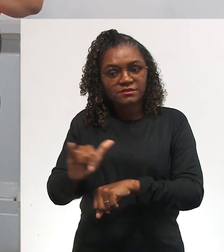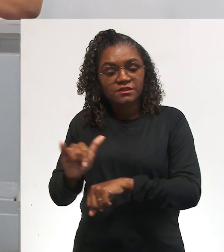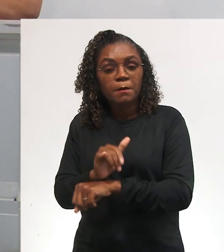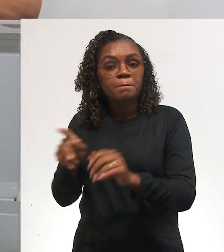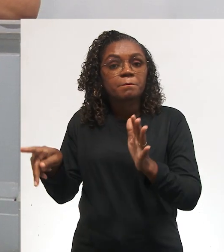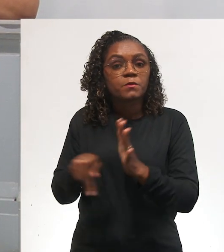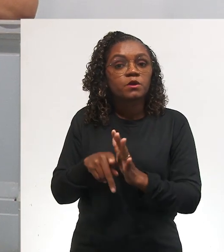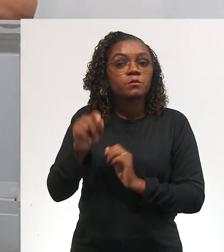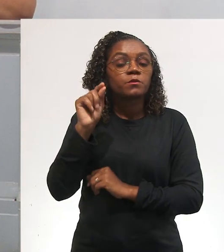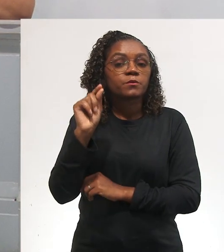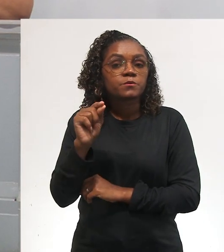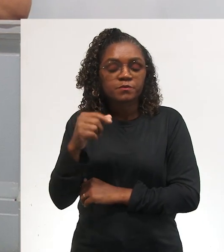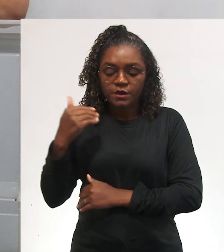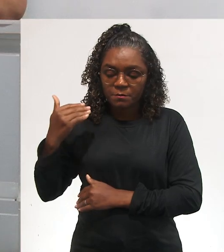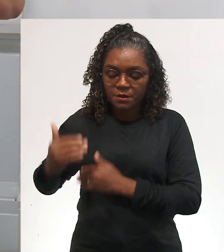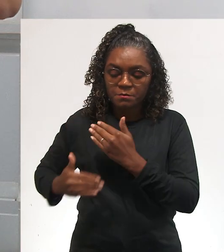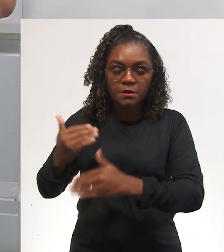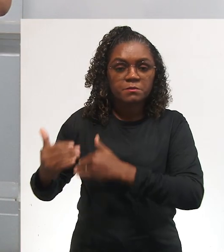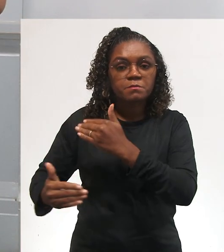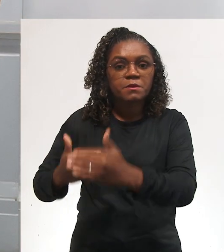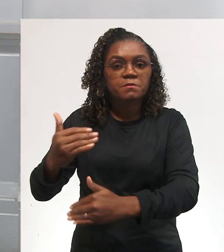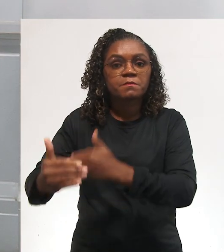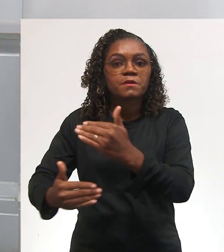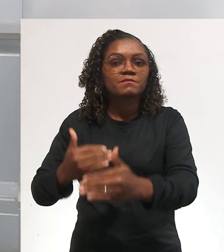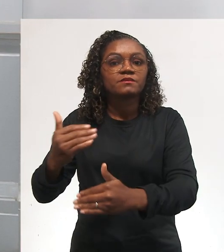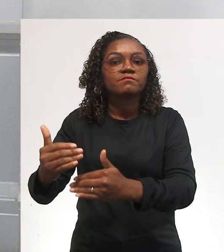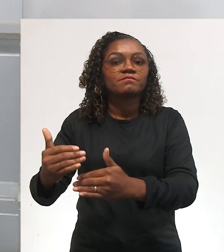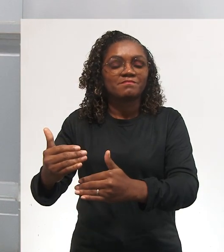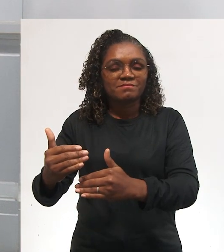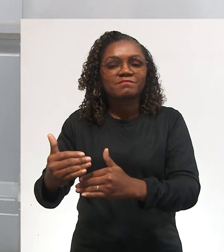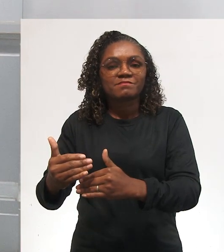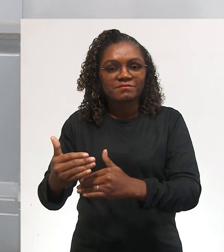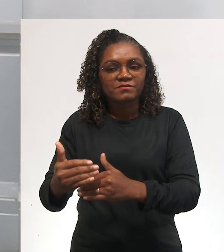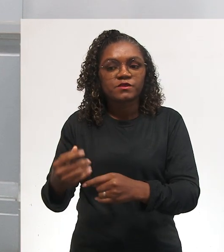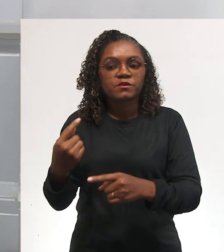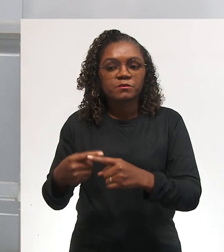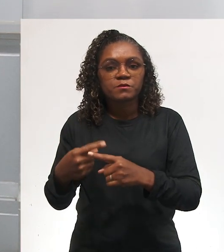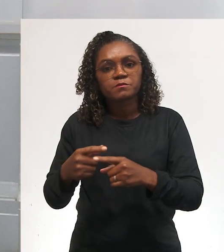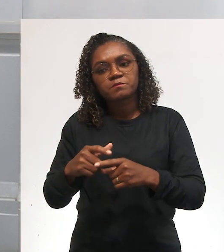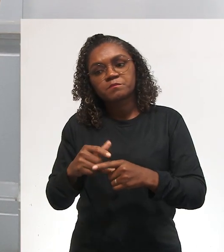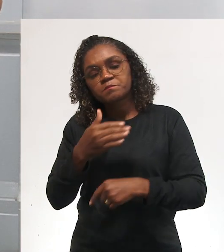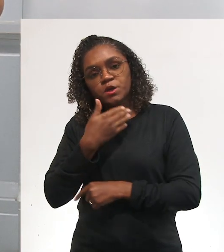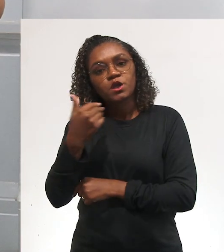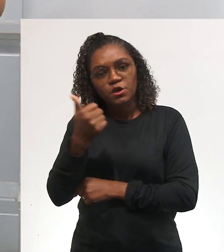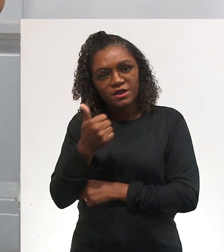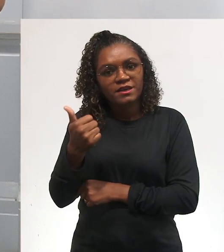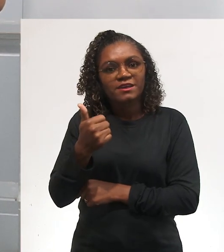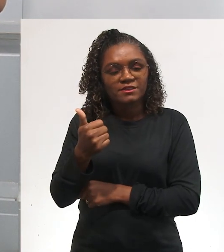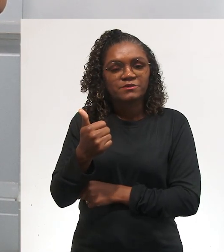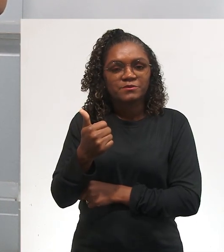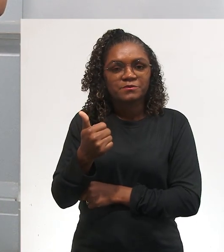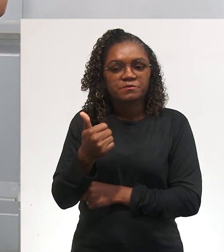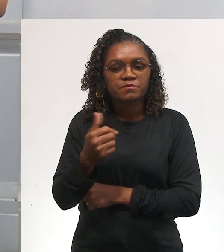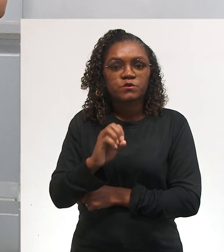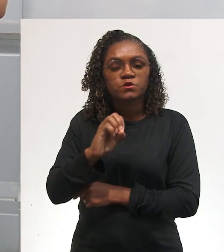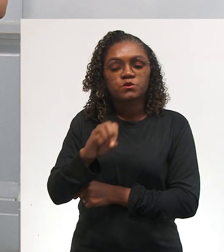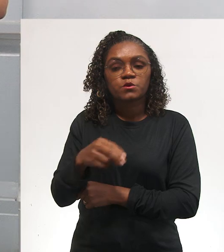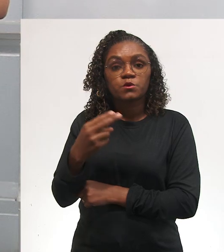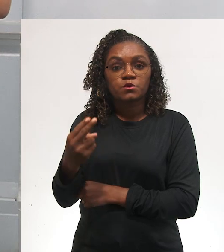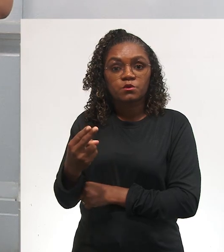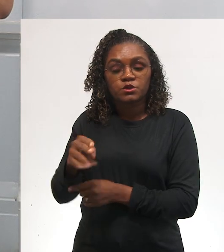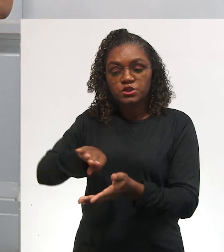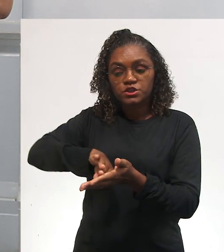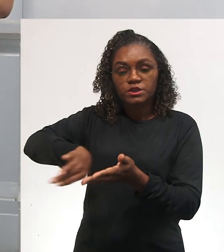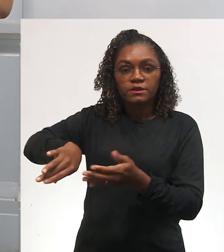meio, um processo que pode ser ampliado ou melhorado ou até mesmo